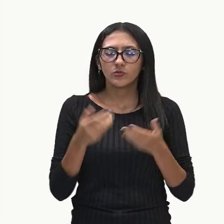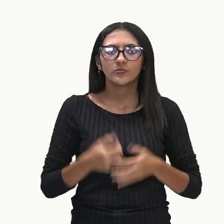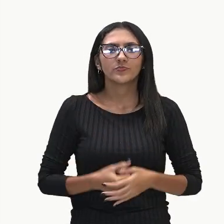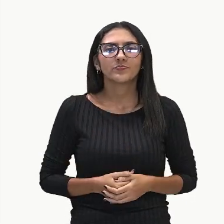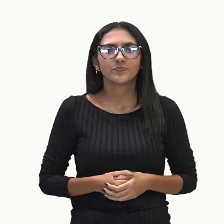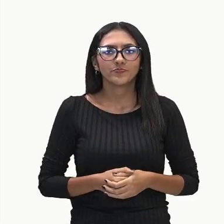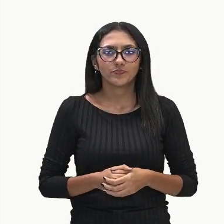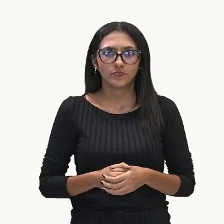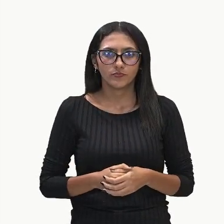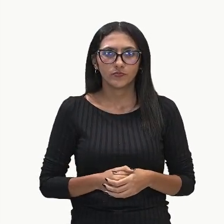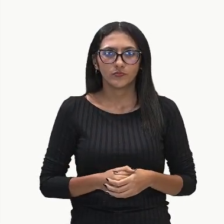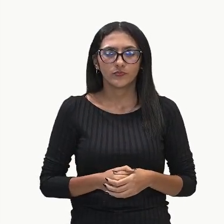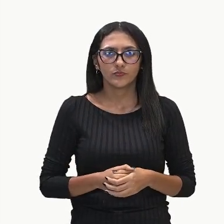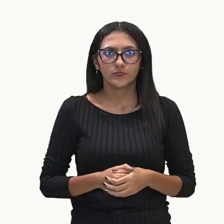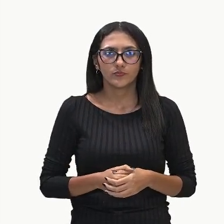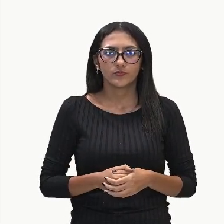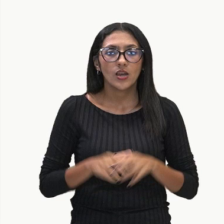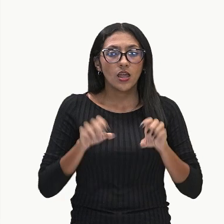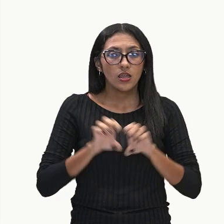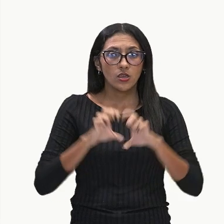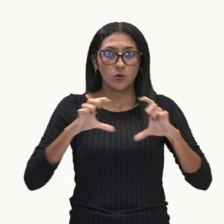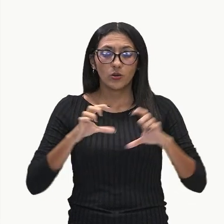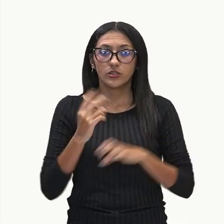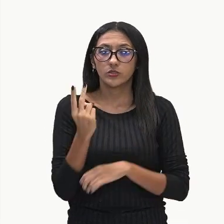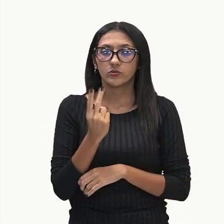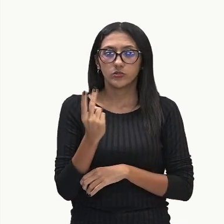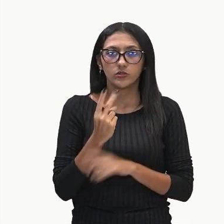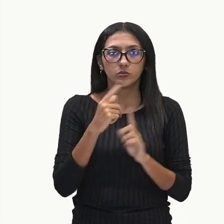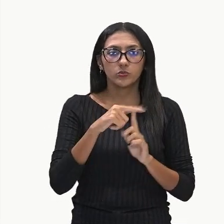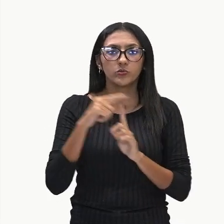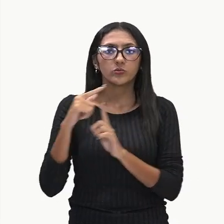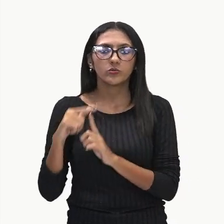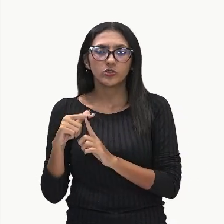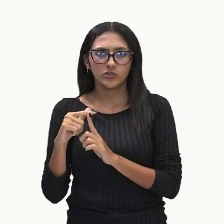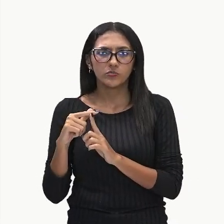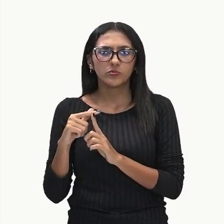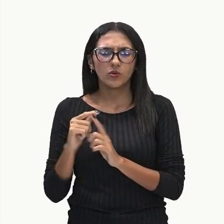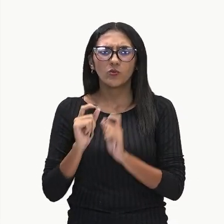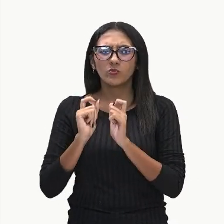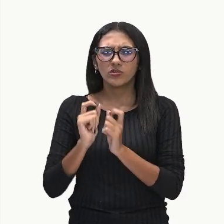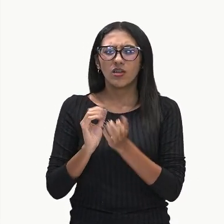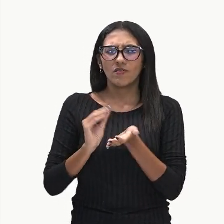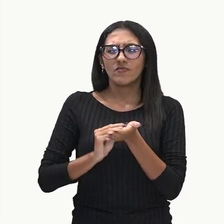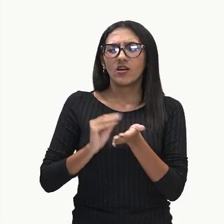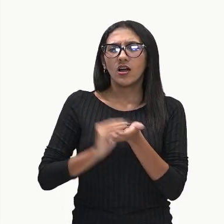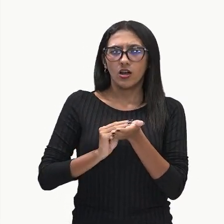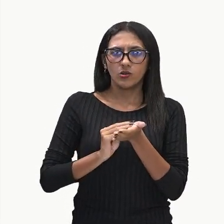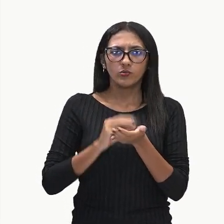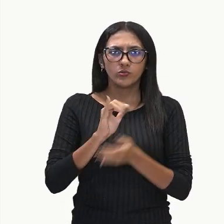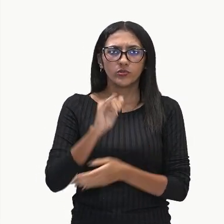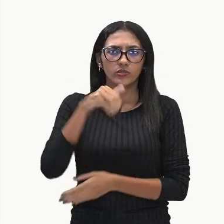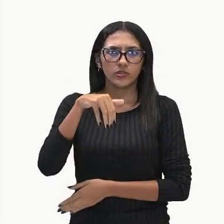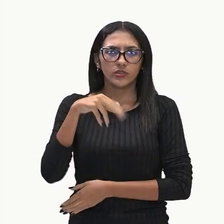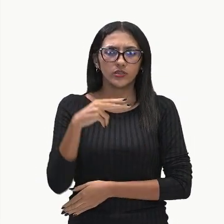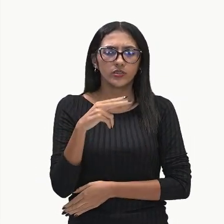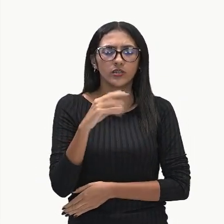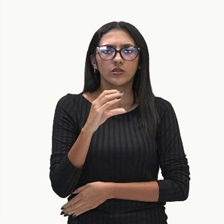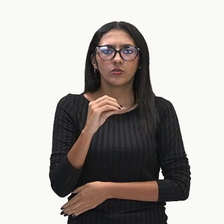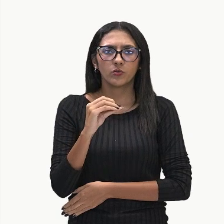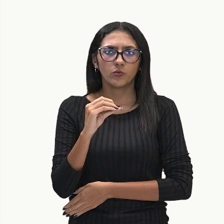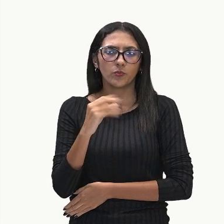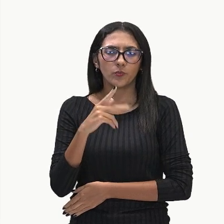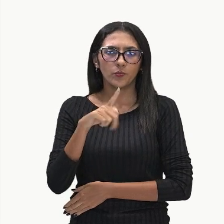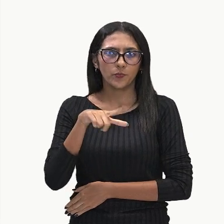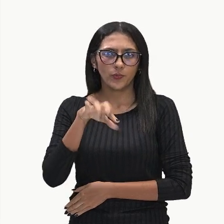diz: uma equação do segundo grau é dita incompleta. Então, por aqui você já sabe que vai estar